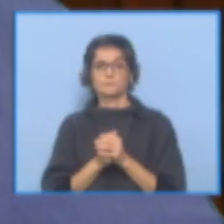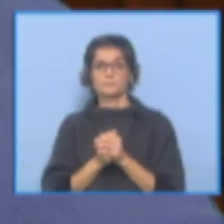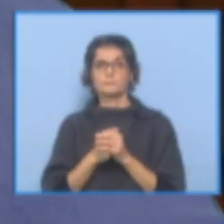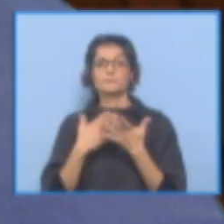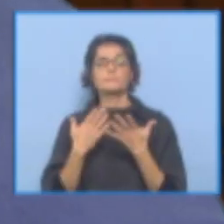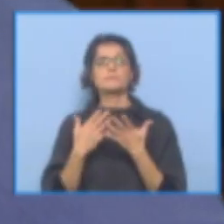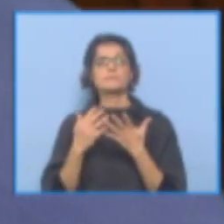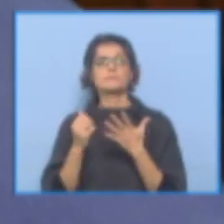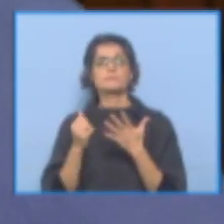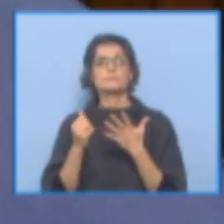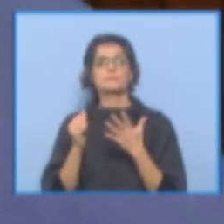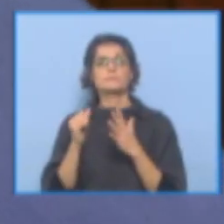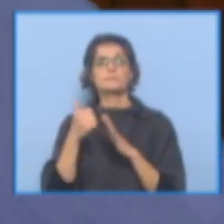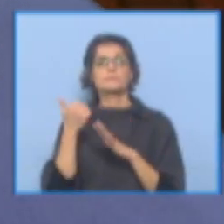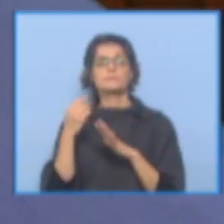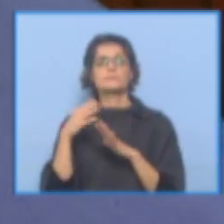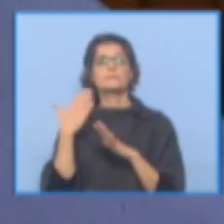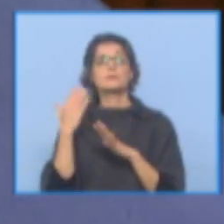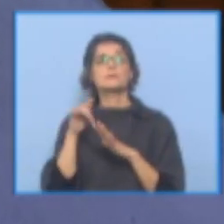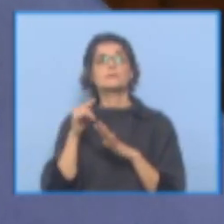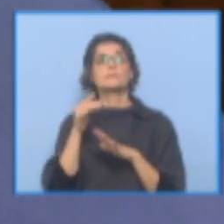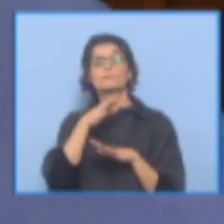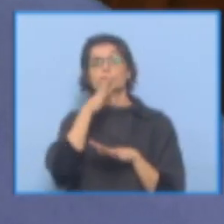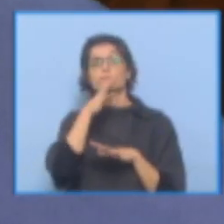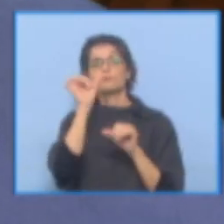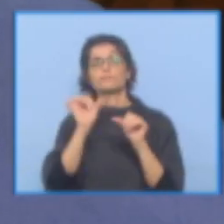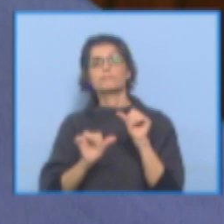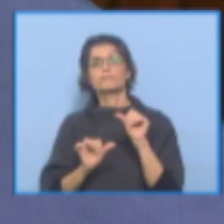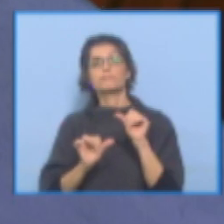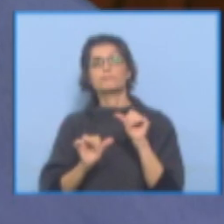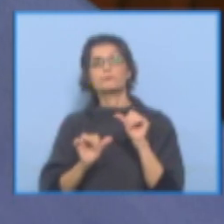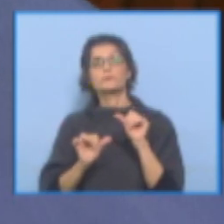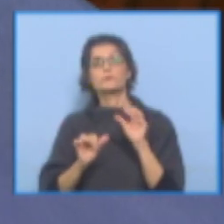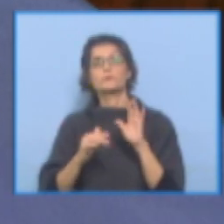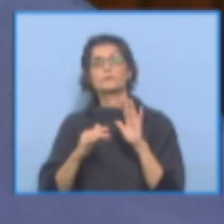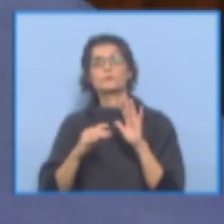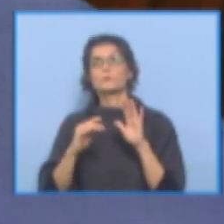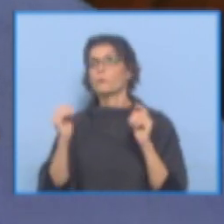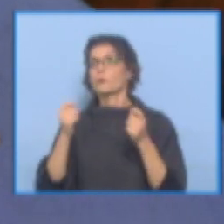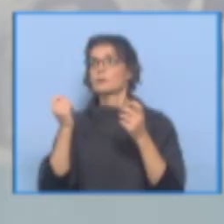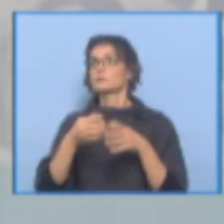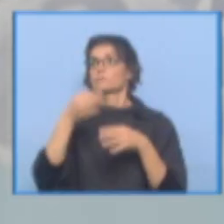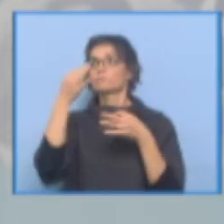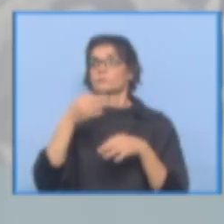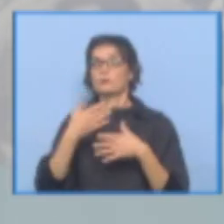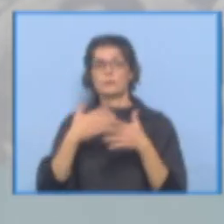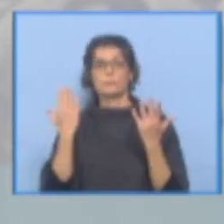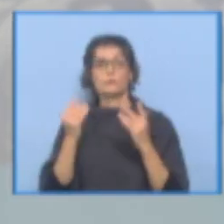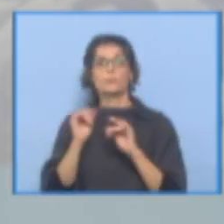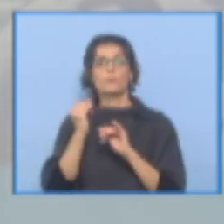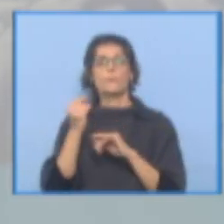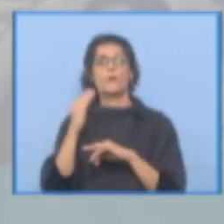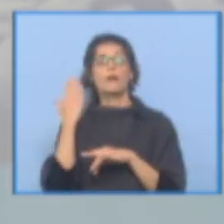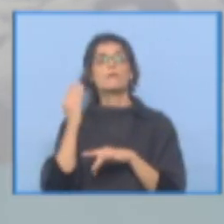aos discursos da sessão solene de abertura. Antes começamos pela homilia do Cardeal Patriarca na missa também de abertura do